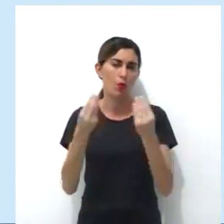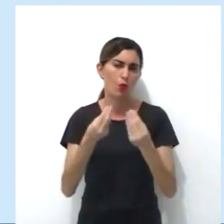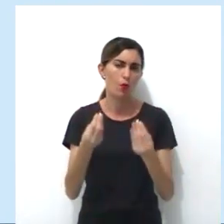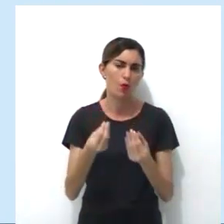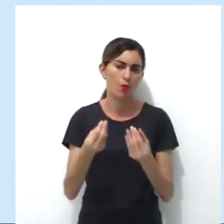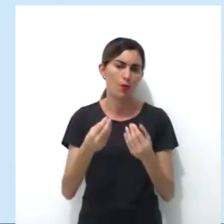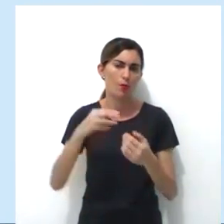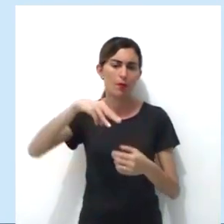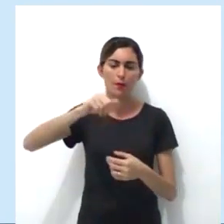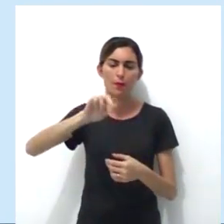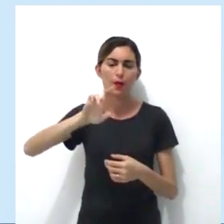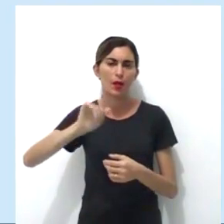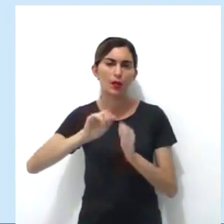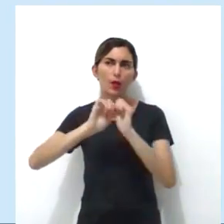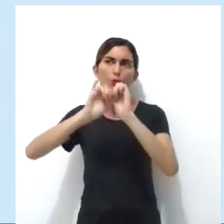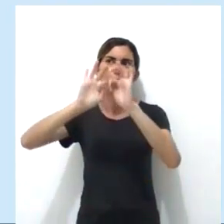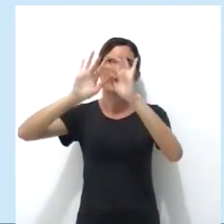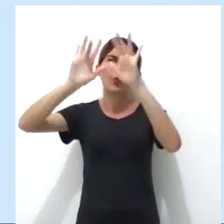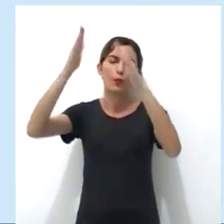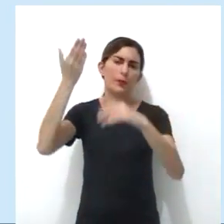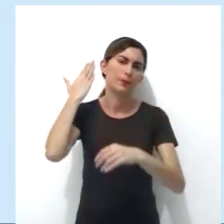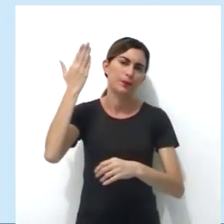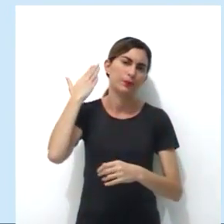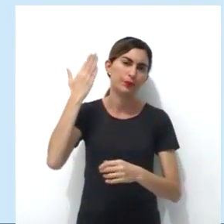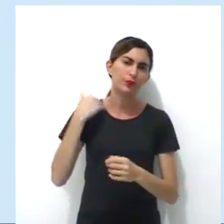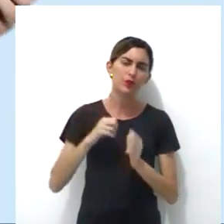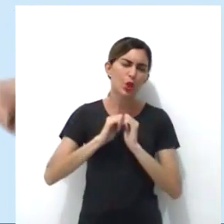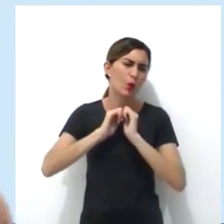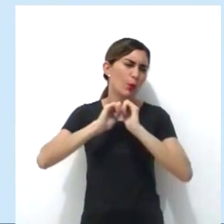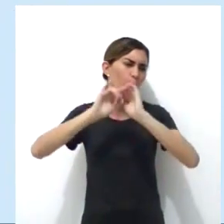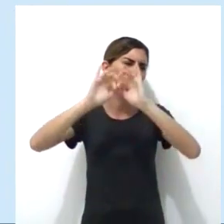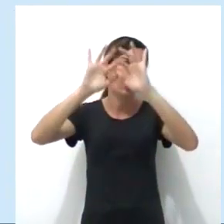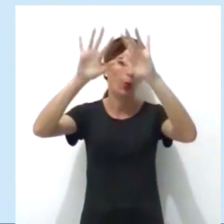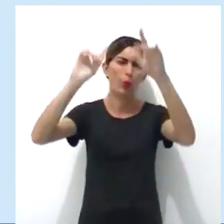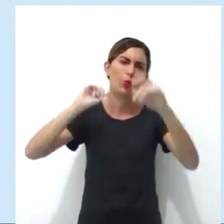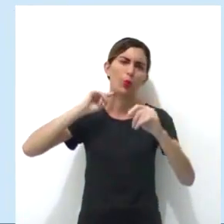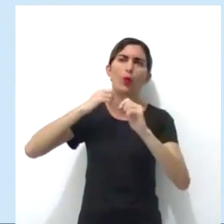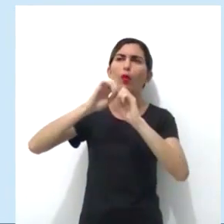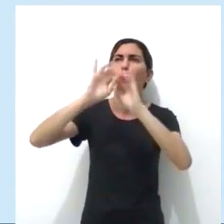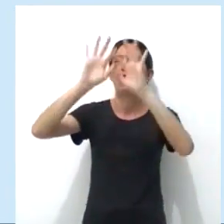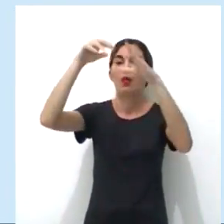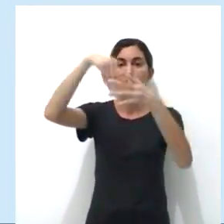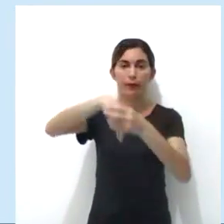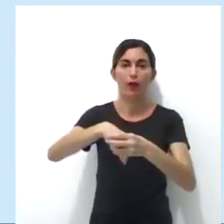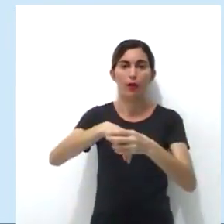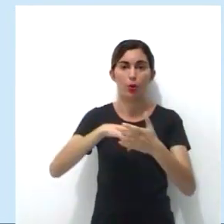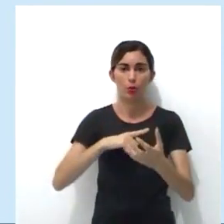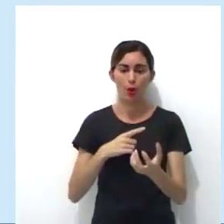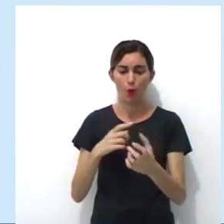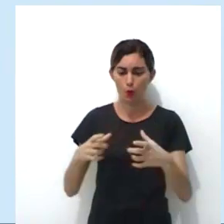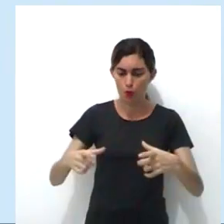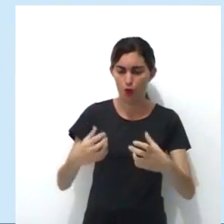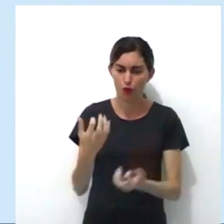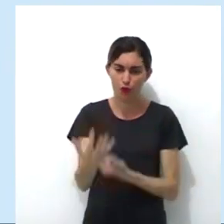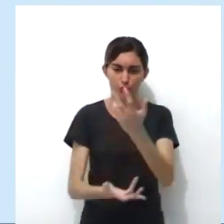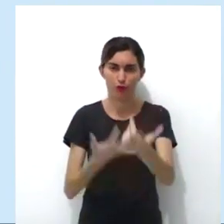locomotiva a vapor, os motores a explosão e a geladeira. Vamos ver agora o exemplo da máquina a